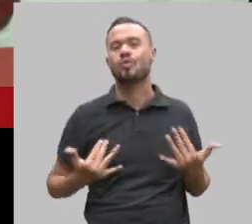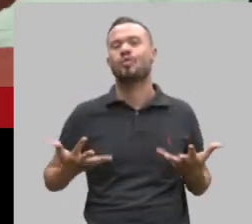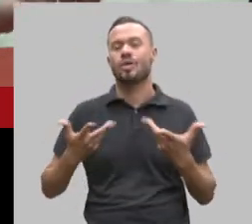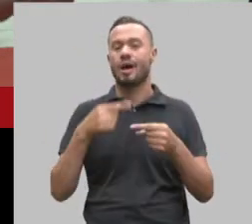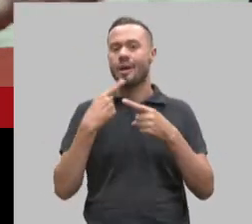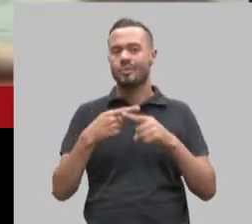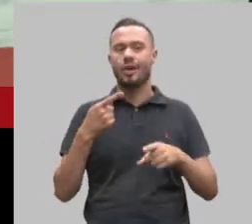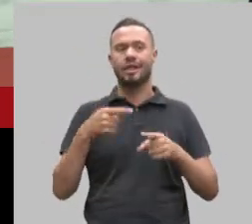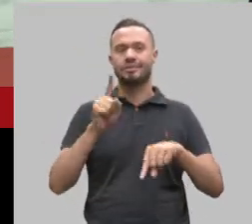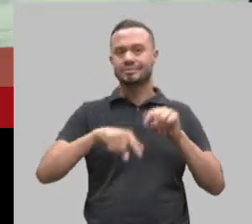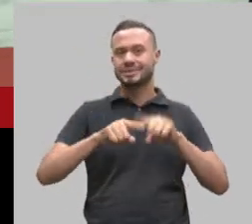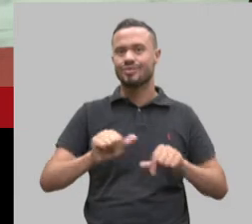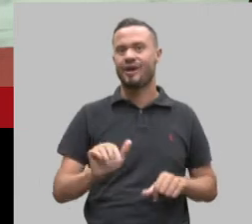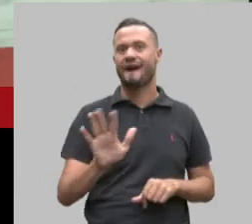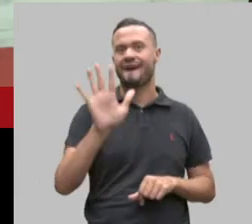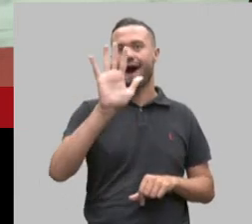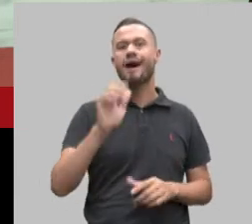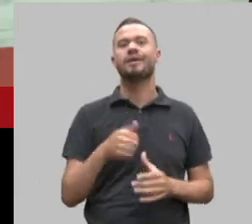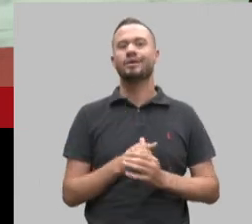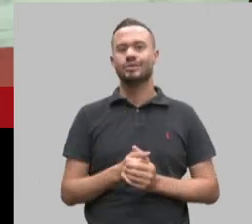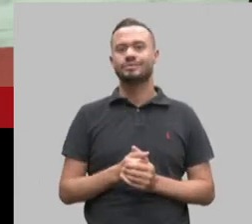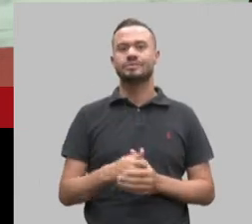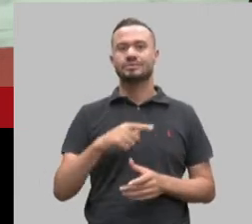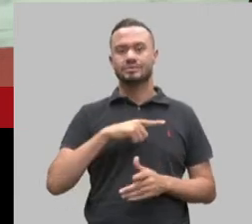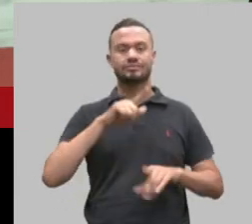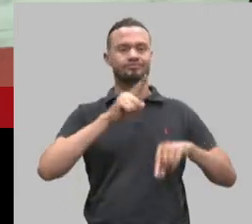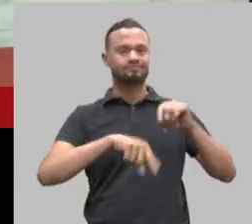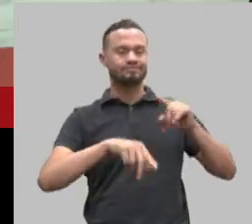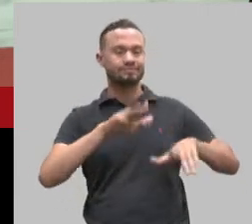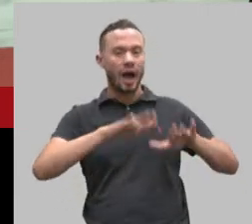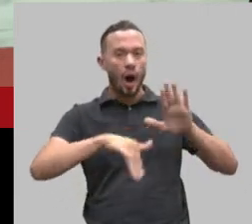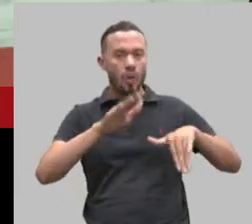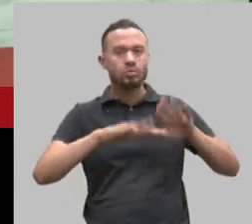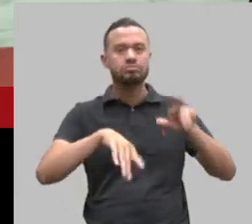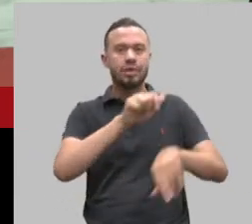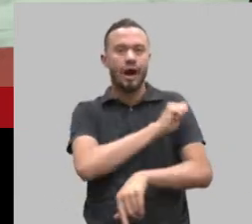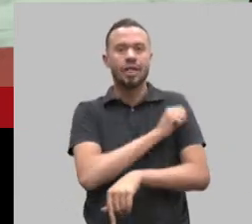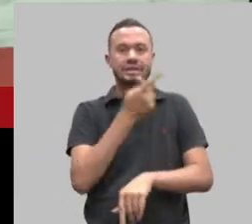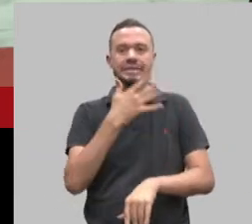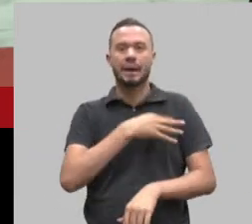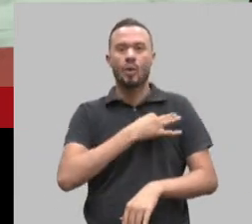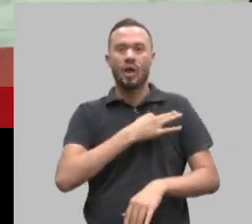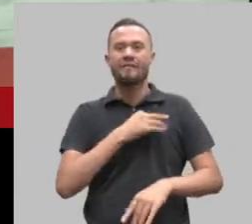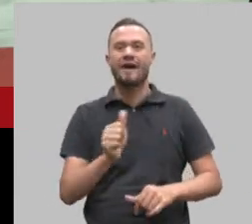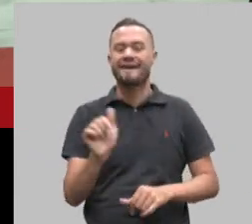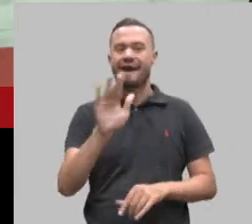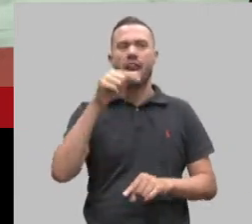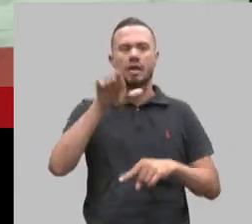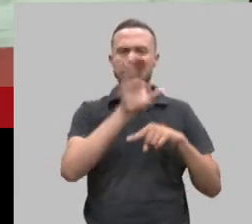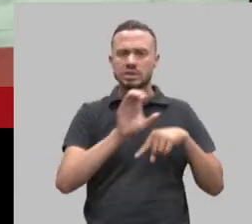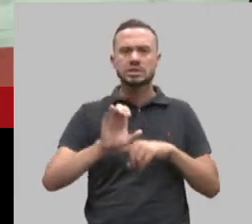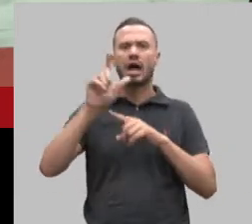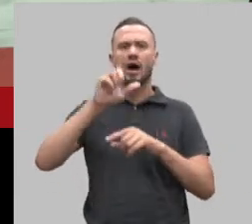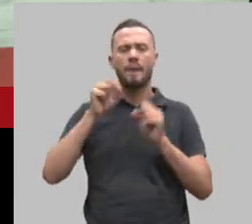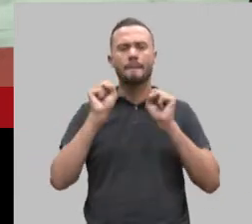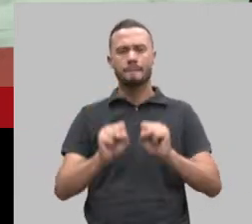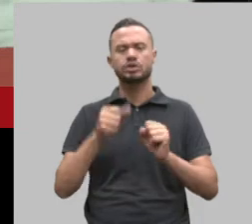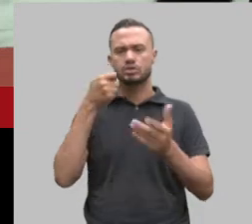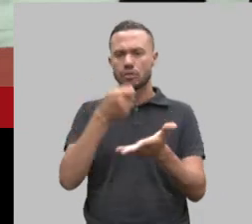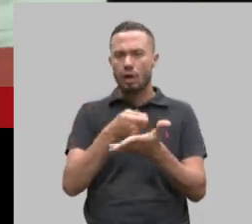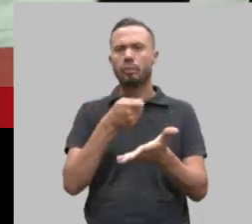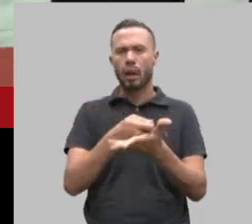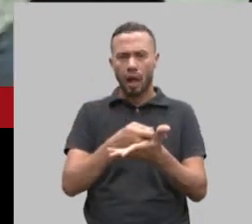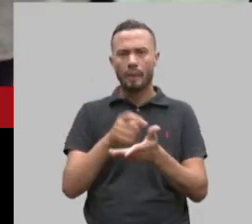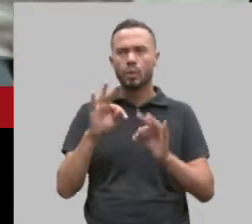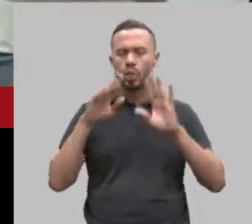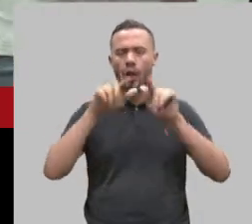como outra colega já falou uniforme também é muito caro e o Estado tem condição de poder proporcionar isso para todo mundo isso